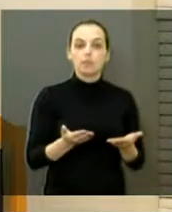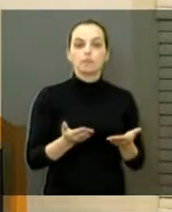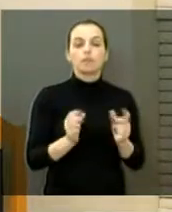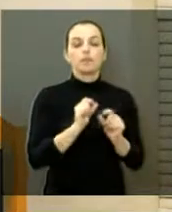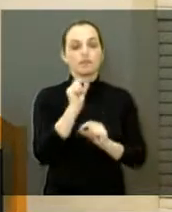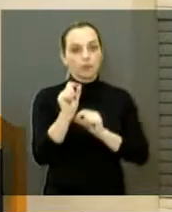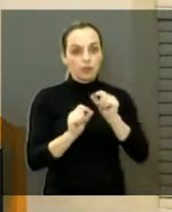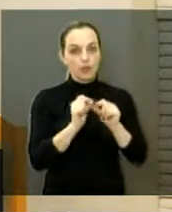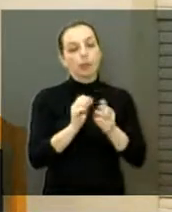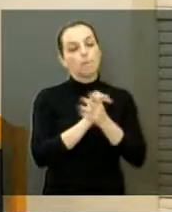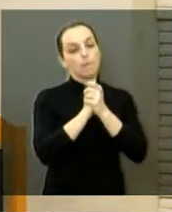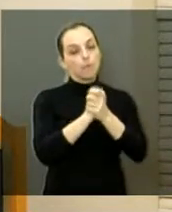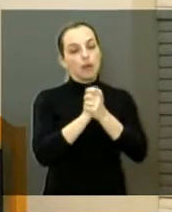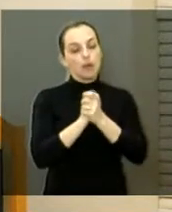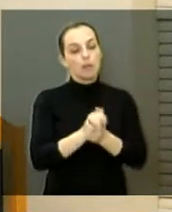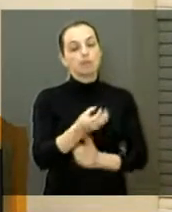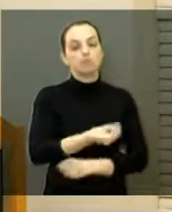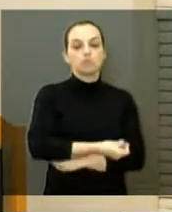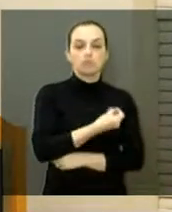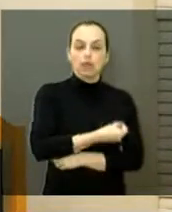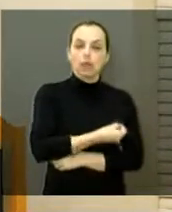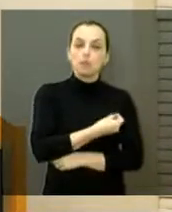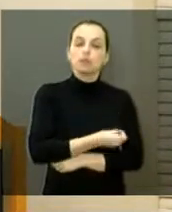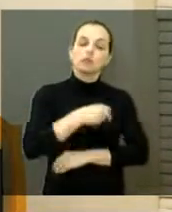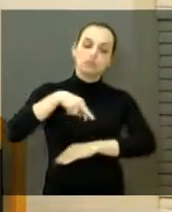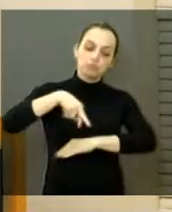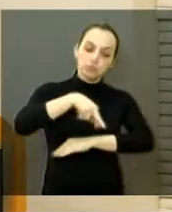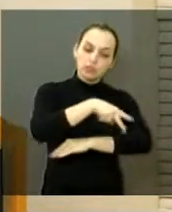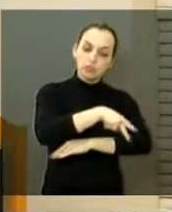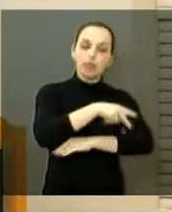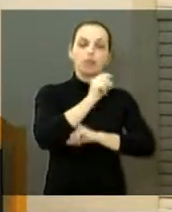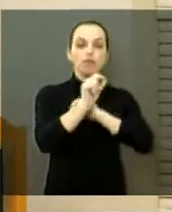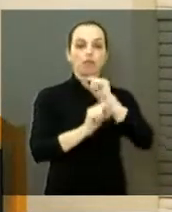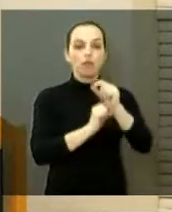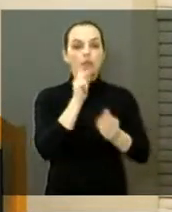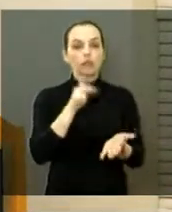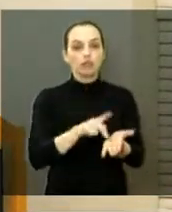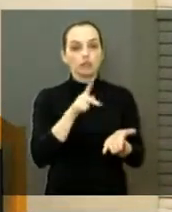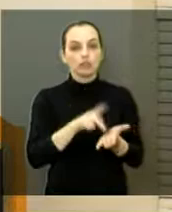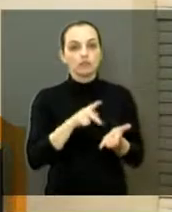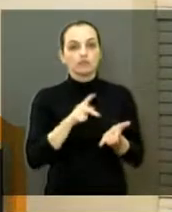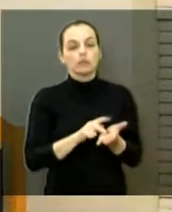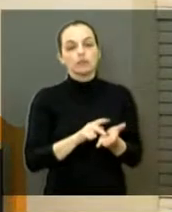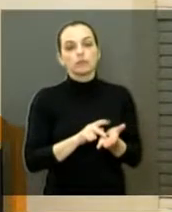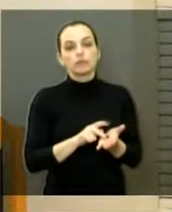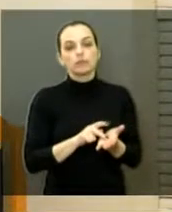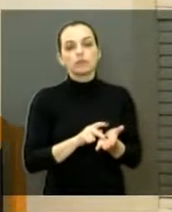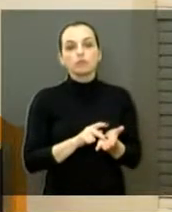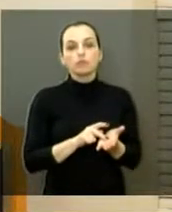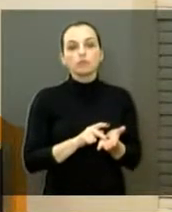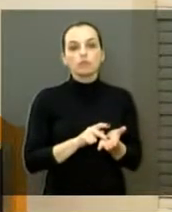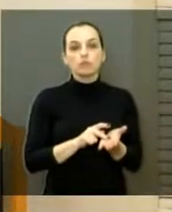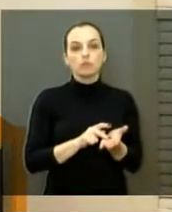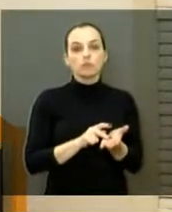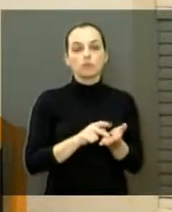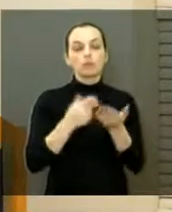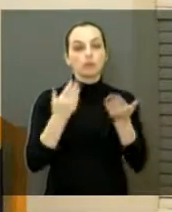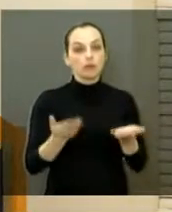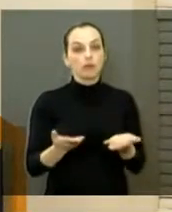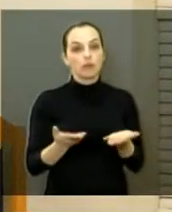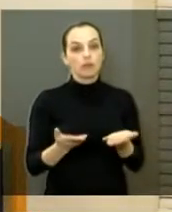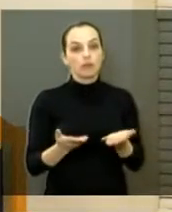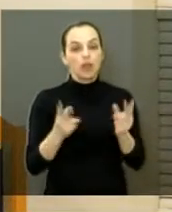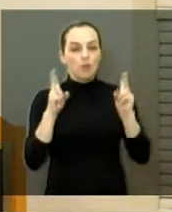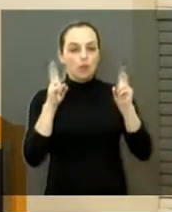enfim, mas parabéns pela sua apresentação lá. Com certeza, chamamos pelo seu apelido, que é um popô nosso aqui da casa,